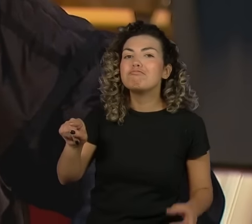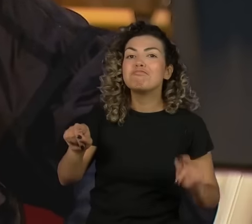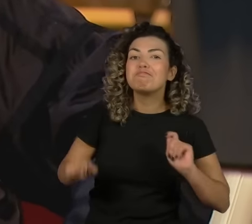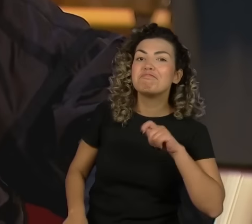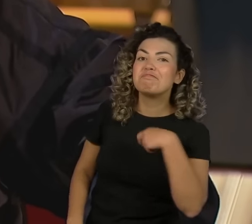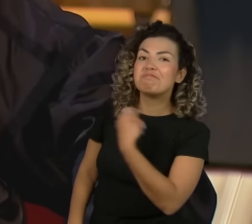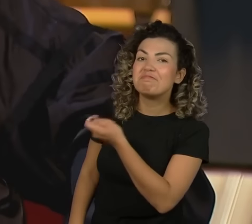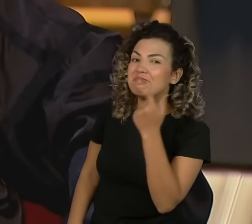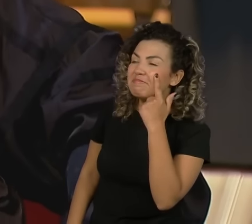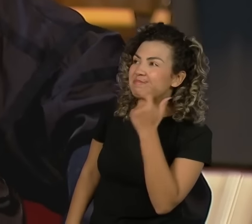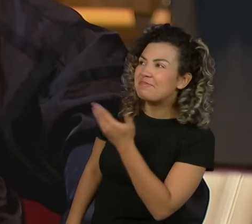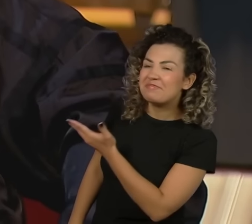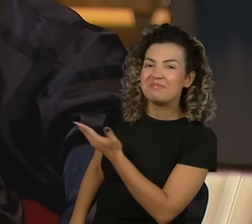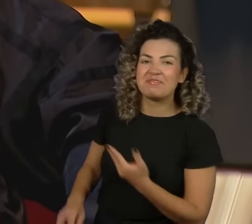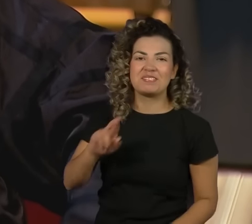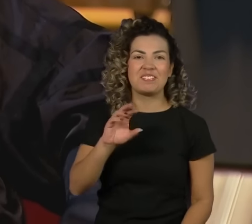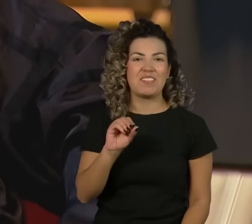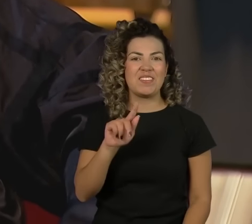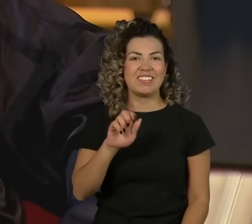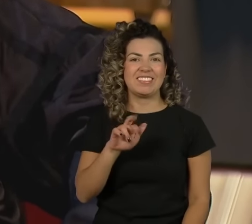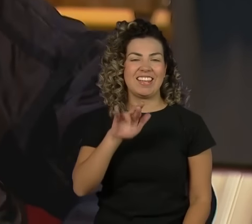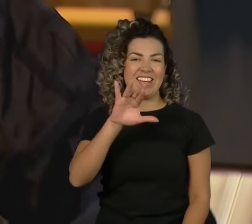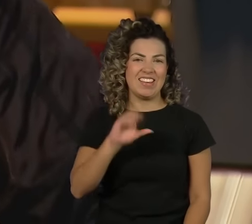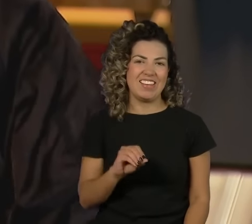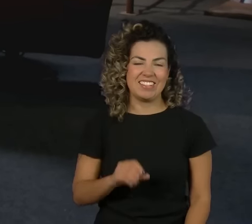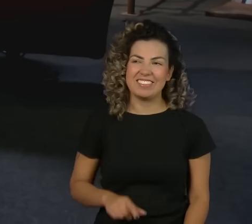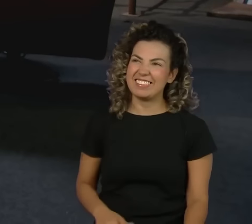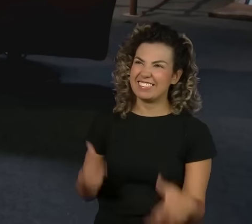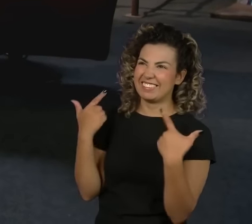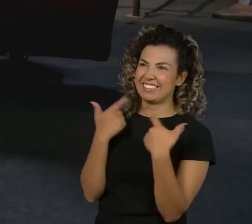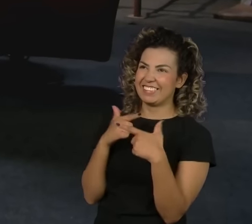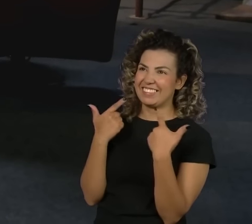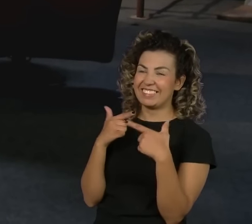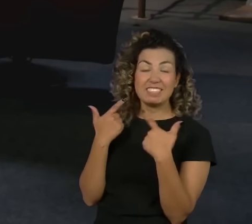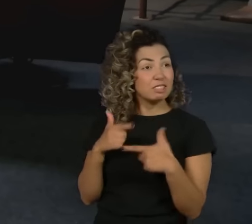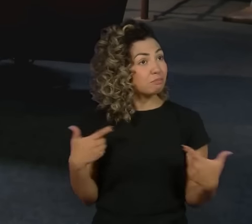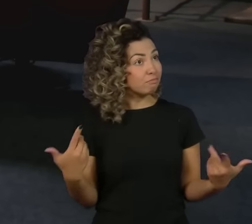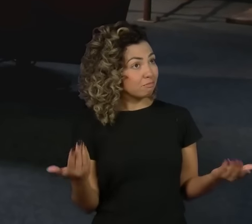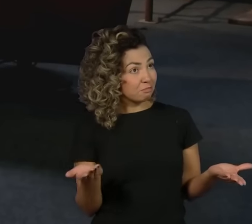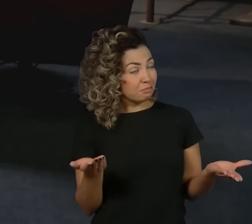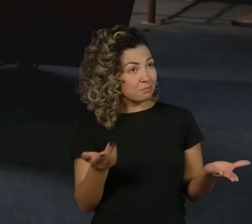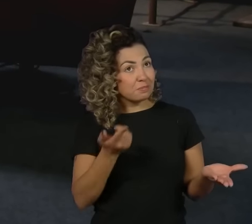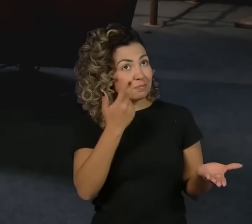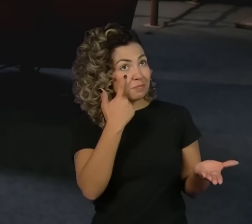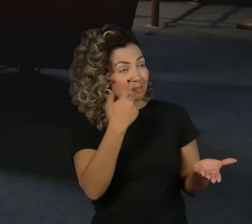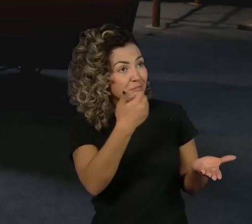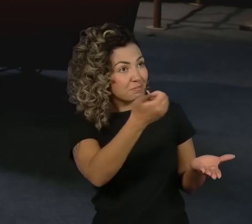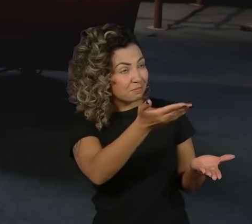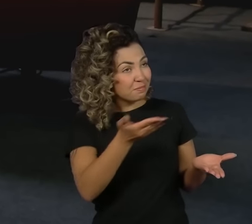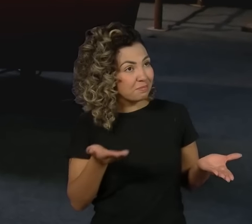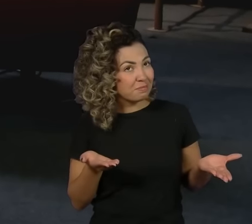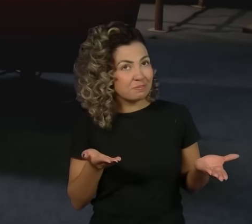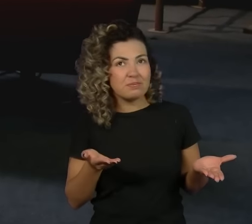Rogério Teixeira. Mas E é mesmo. esse é o Clark Kent, né, Rogério E Skylab?